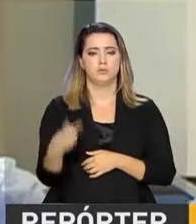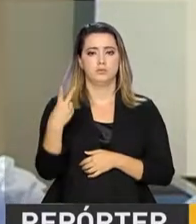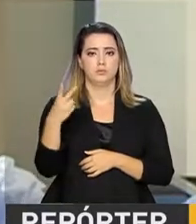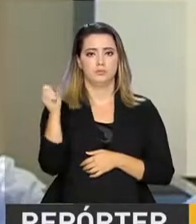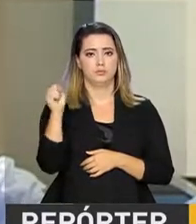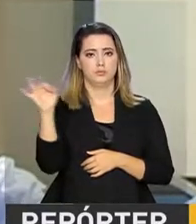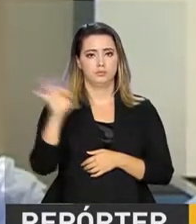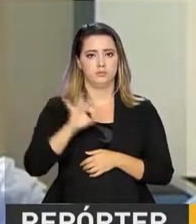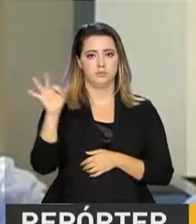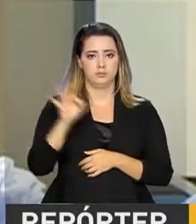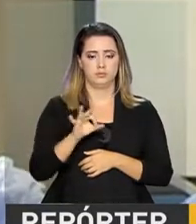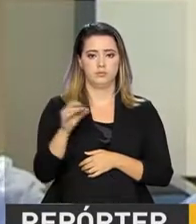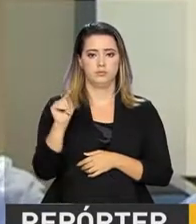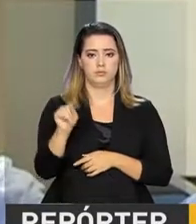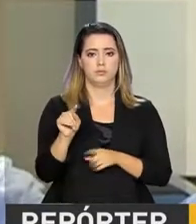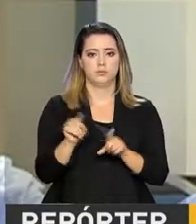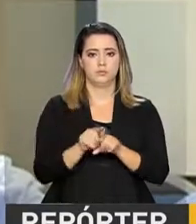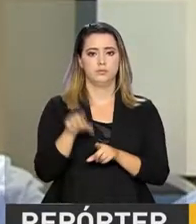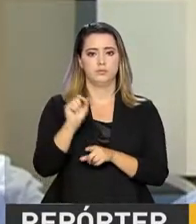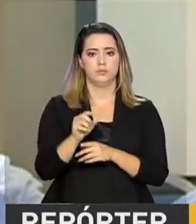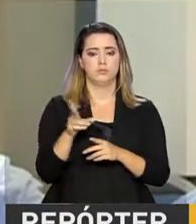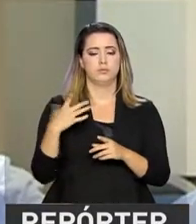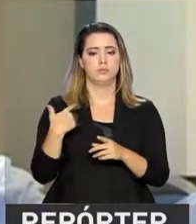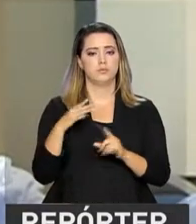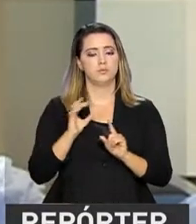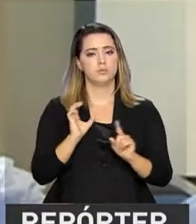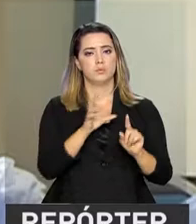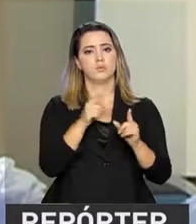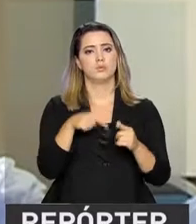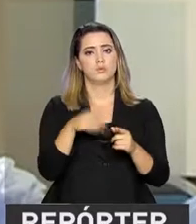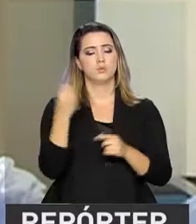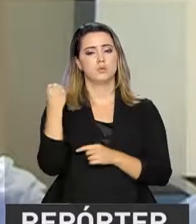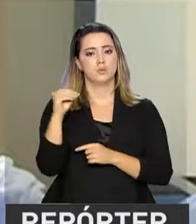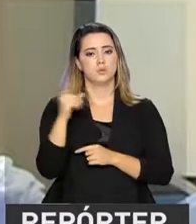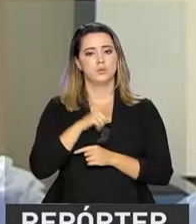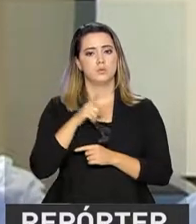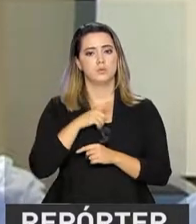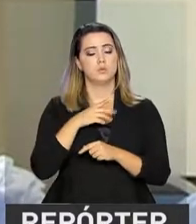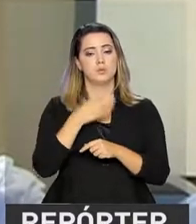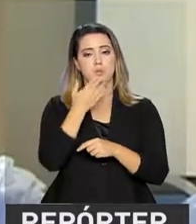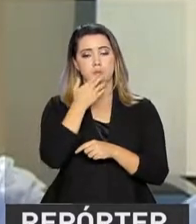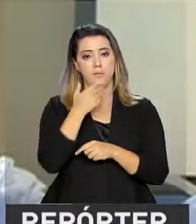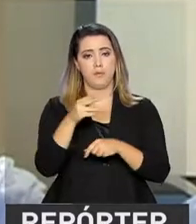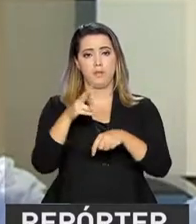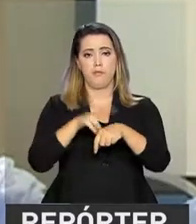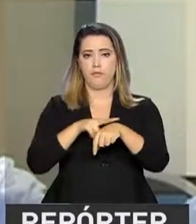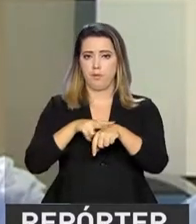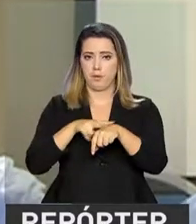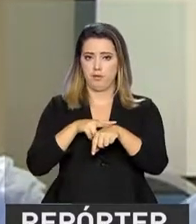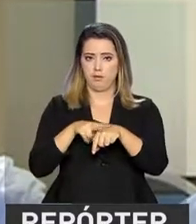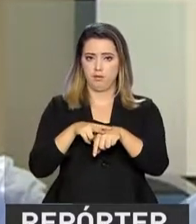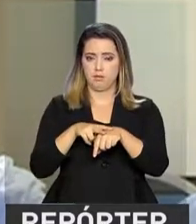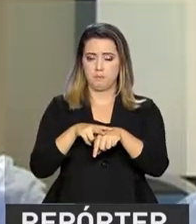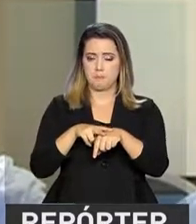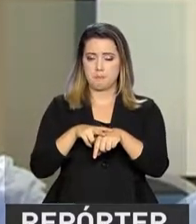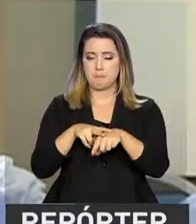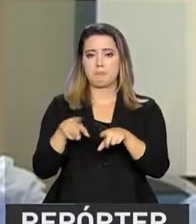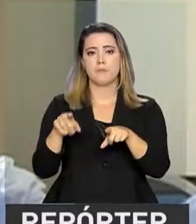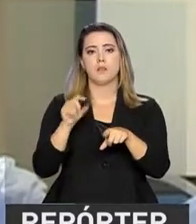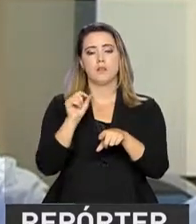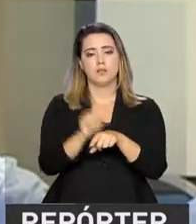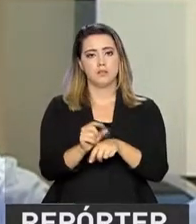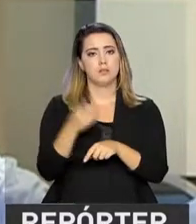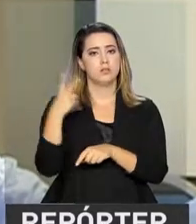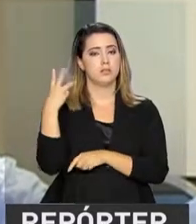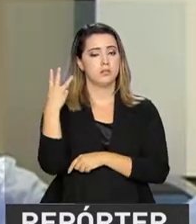3,28%. Destacando-se aí que em outubro houve incidência da bandeira tarifária vermelha patamar 2, com uma cobrança adicional